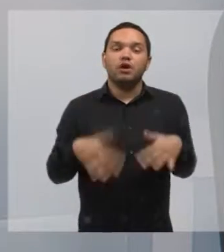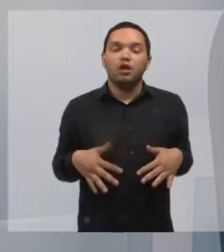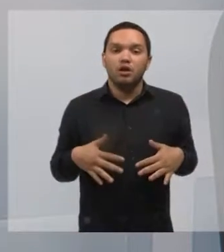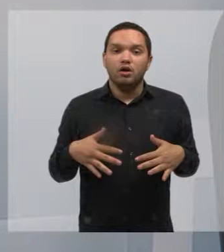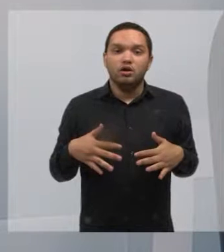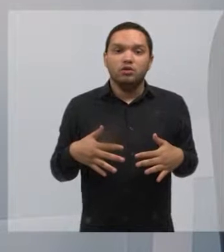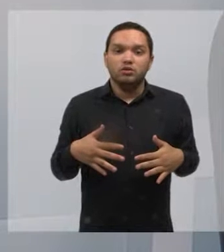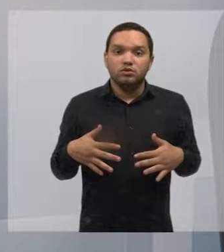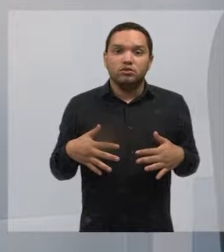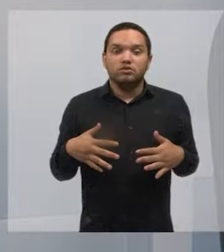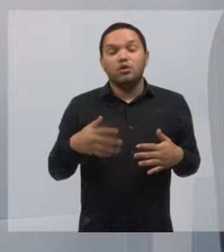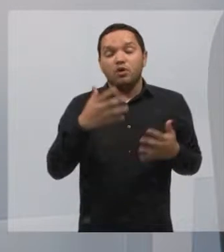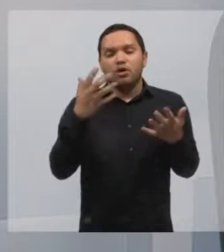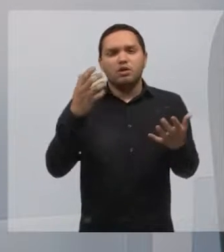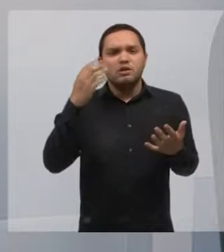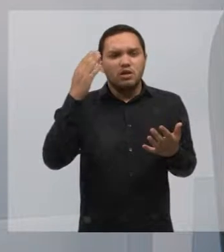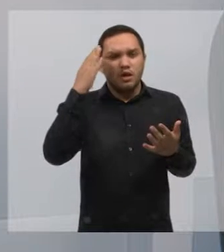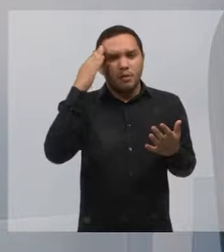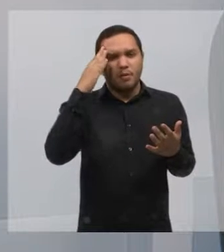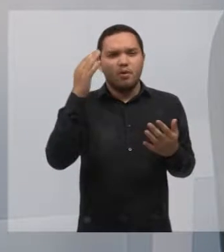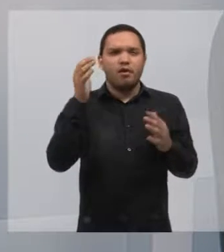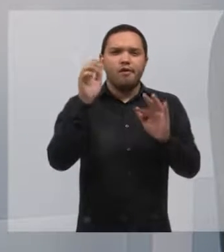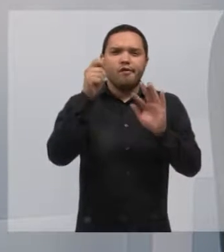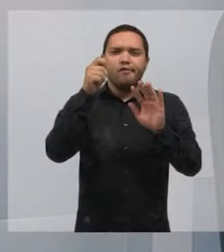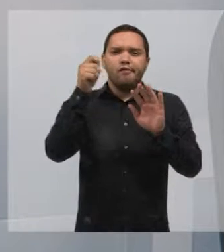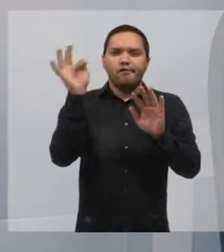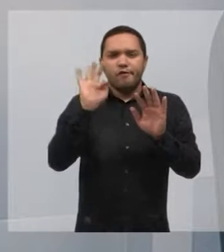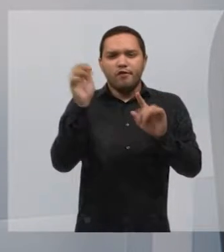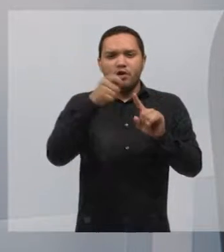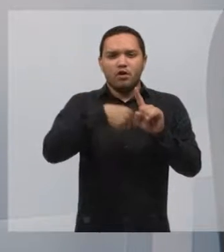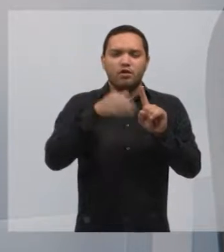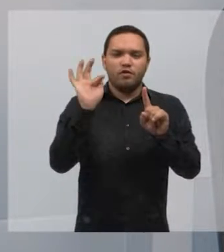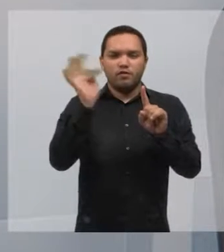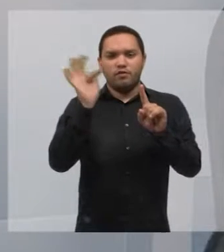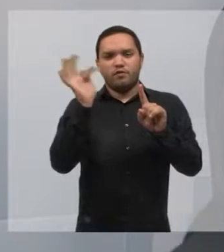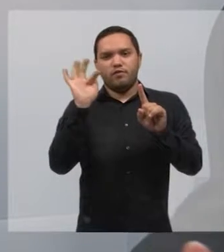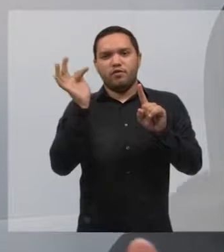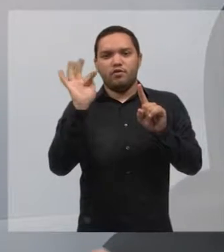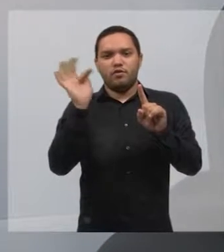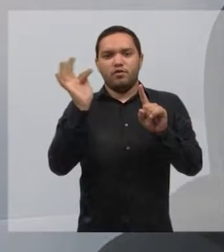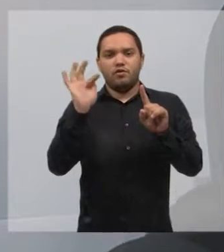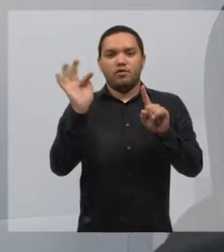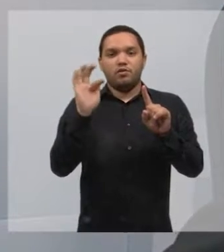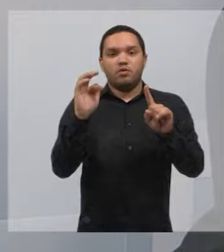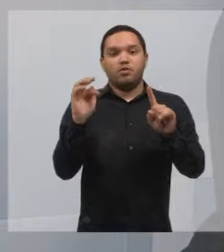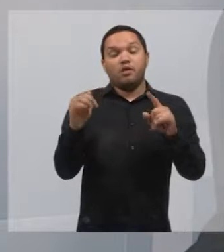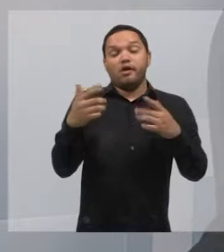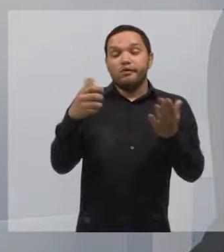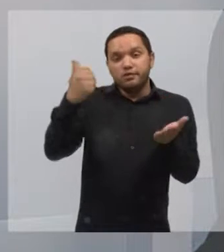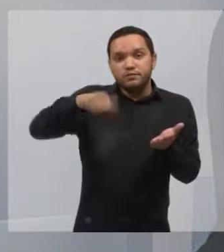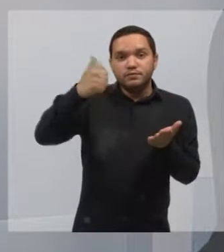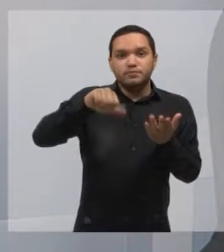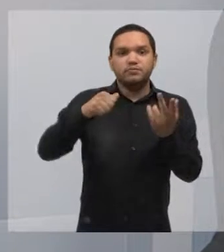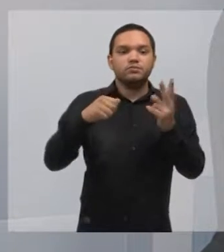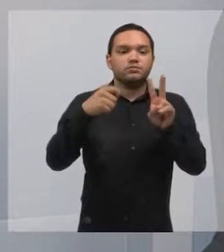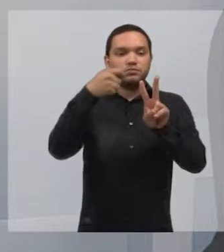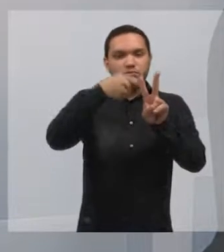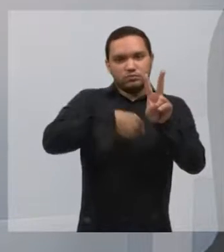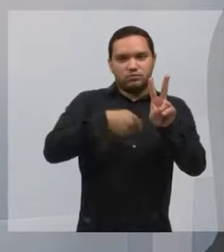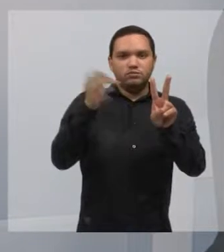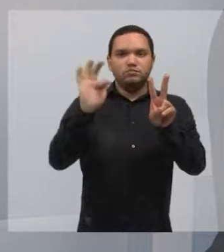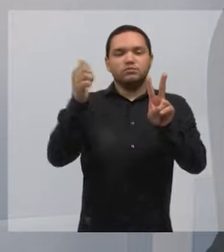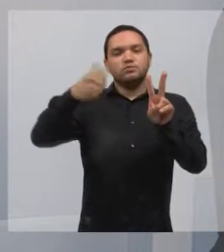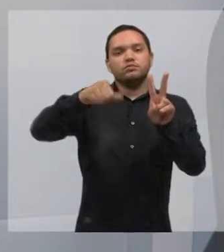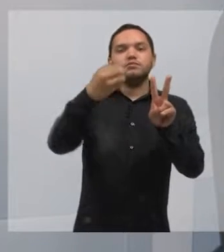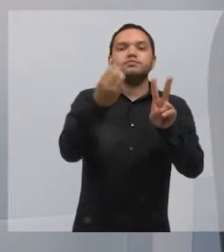Praticamente, eu acredito que seria interessante ele vir no final de fevereiro, porque ele teria uma avaliação dos 2 primeiros meses de governo Bolsonaro,